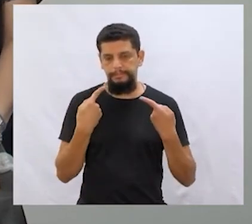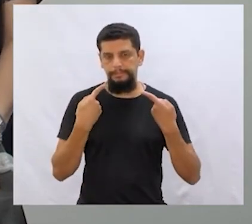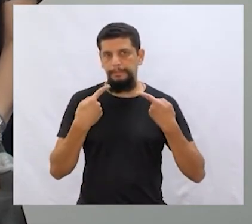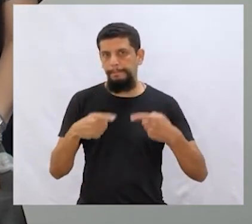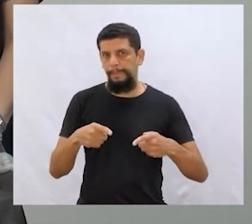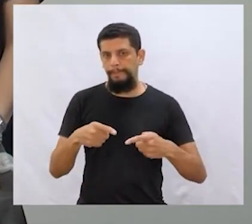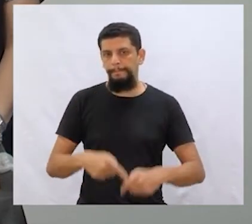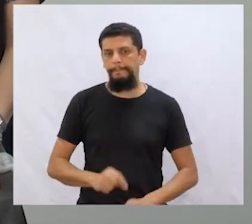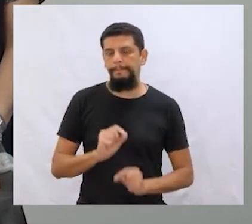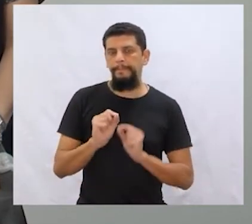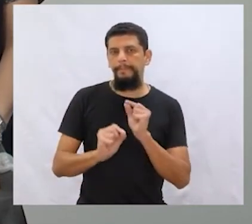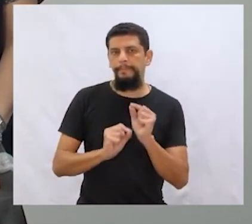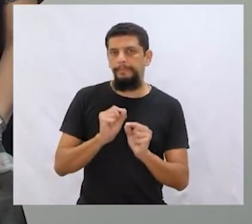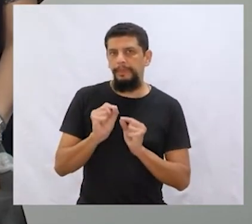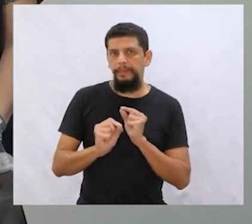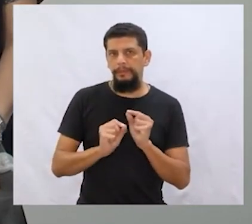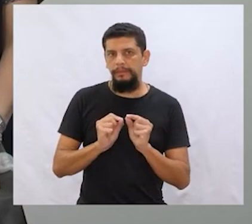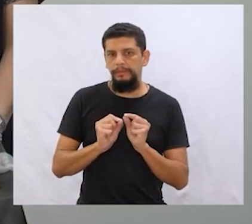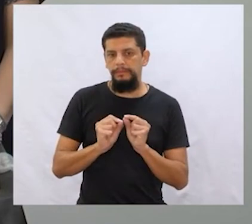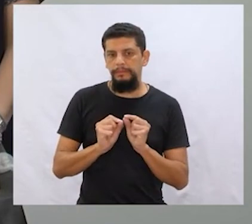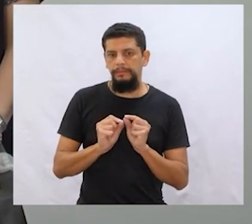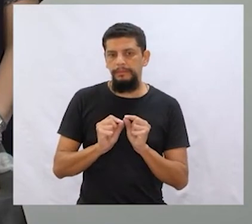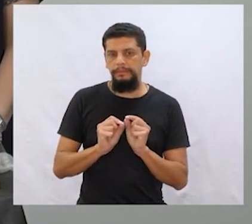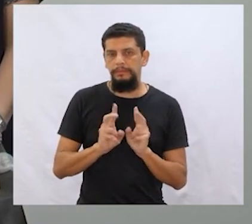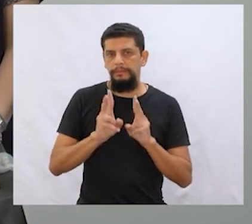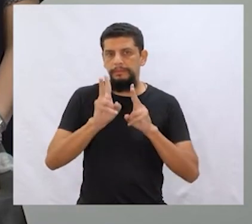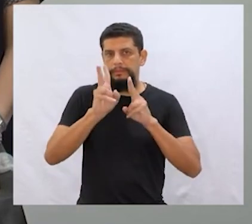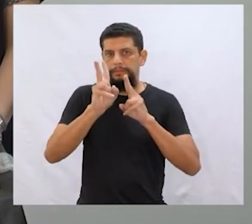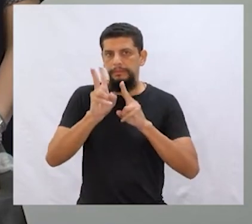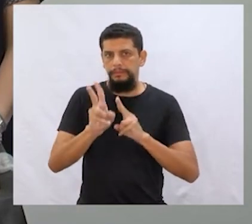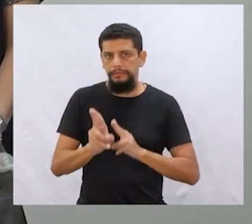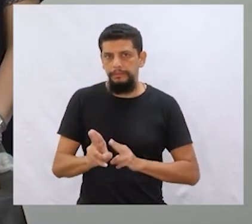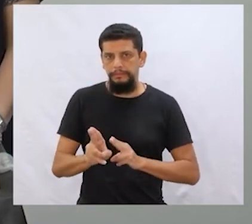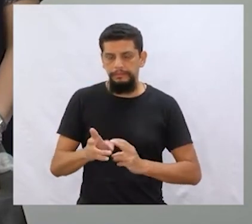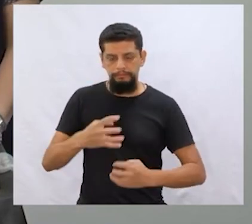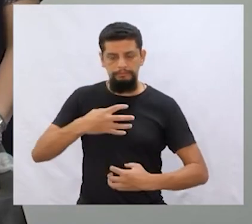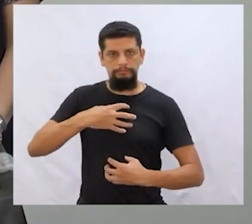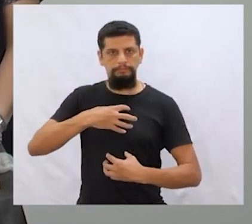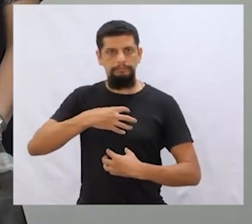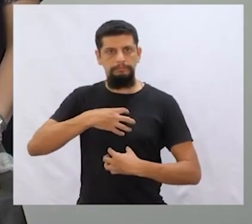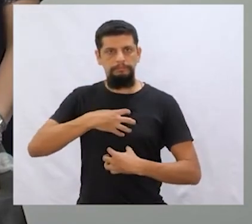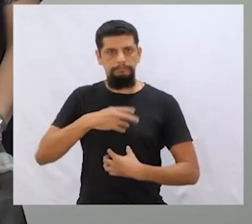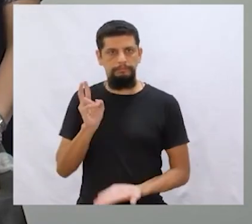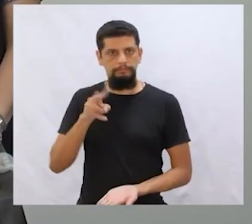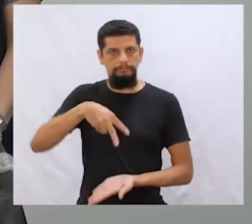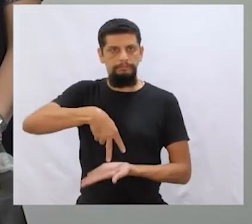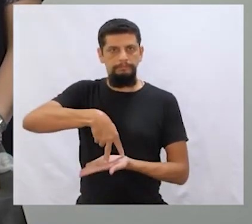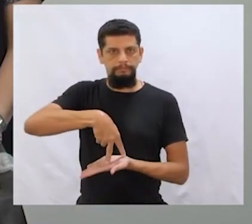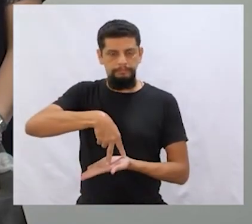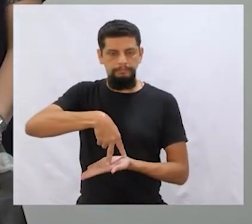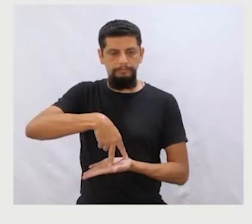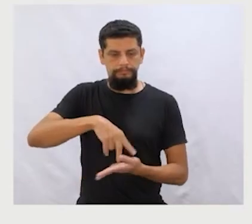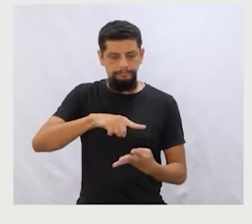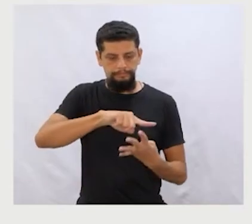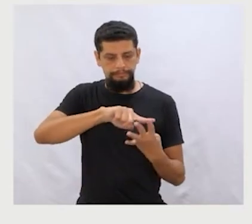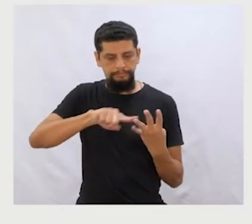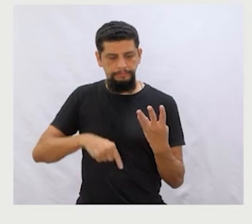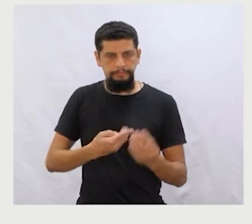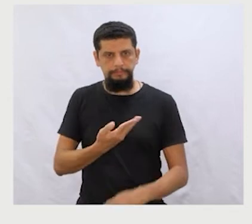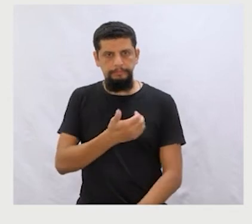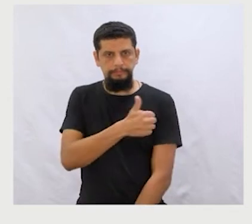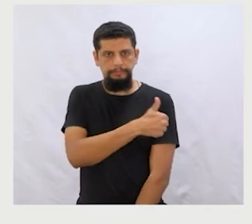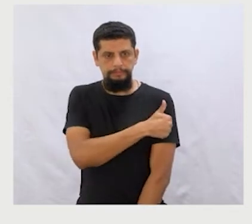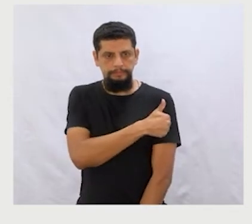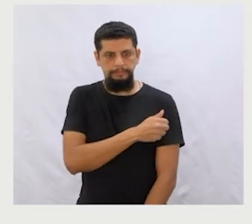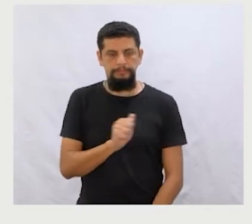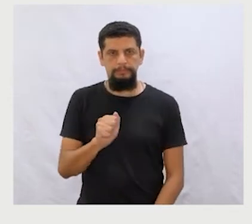desafio. Quem está na mesma posição? Nós temos quatro colegas